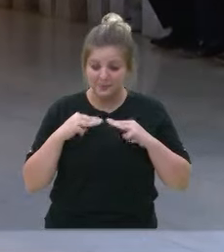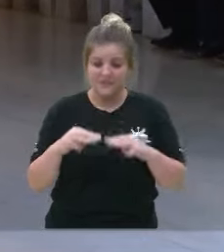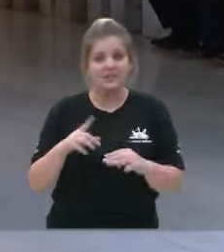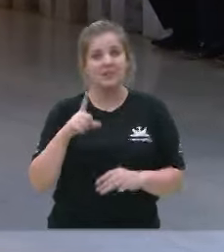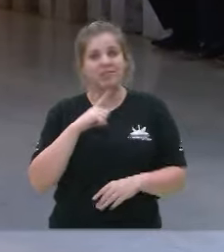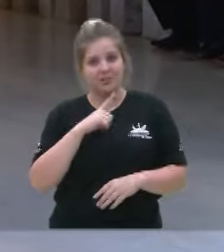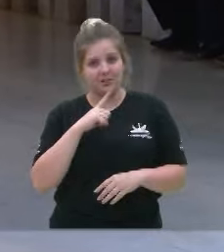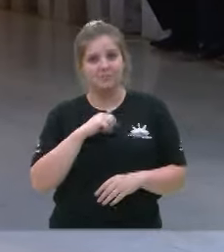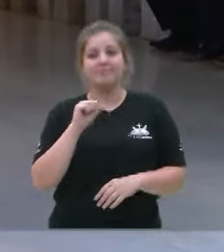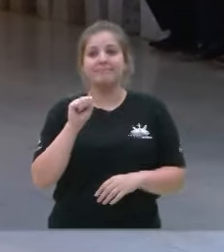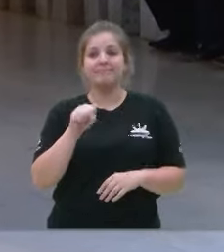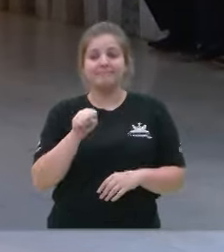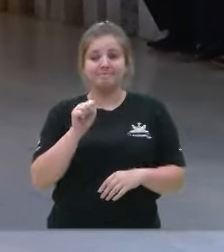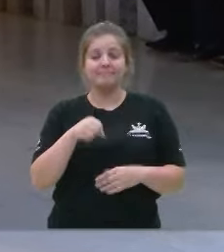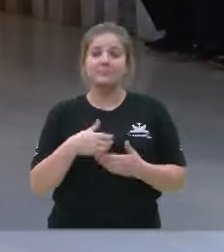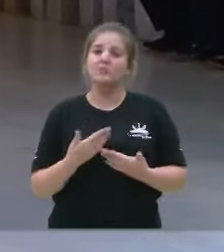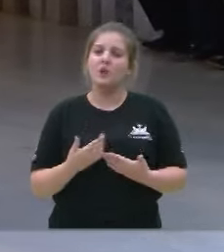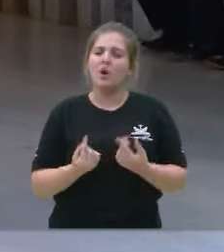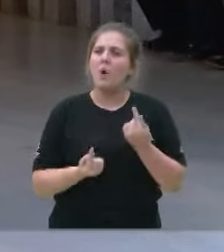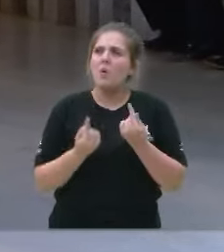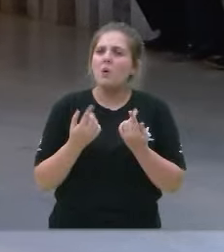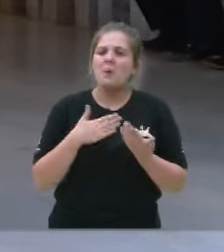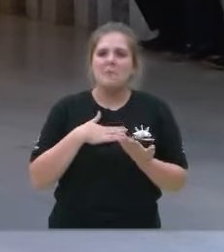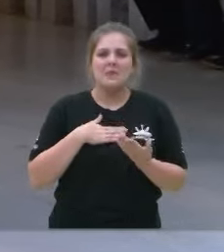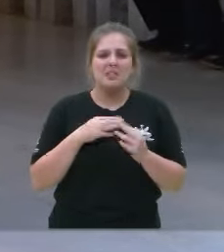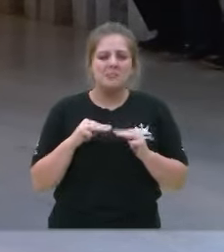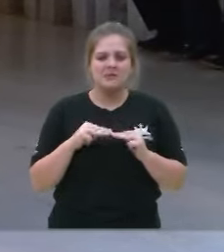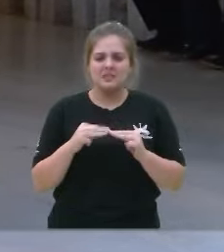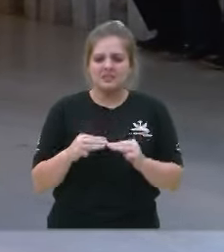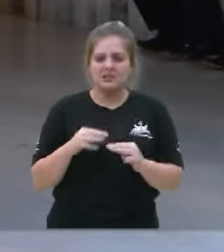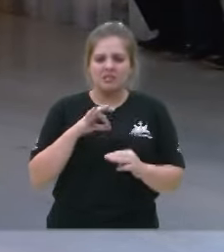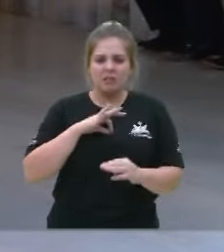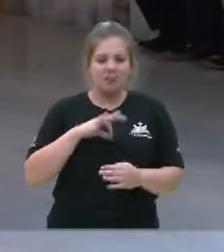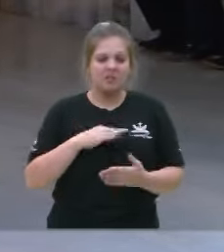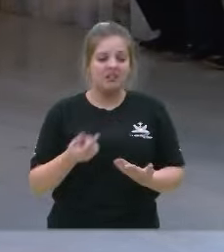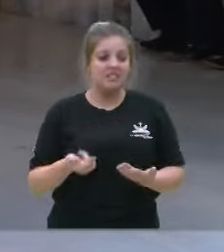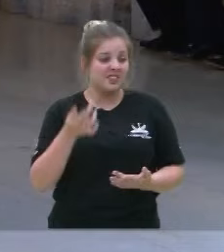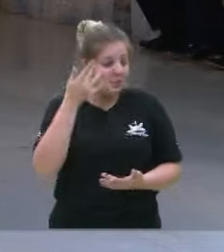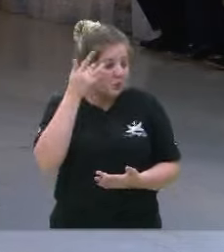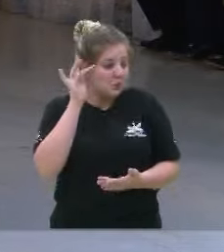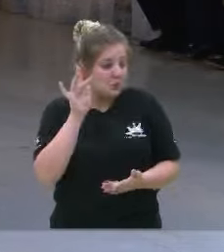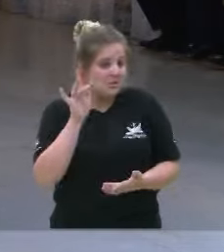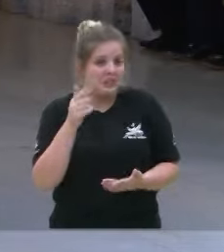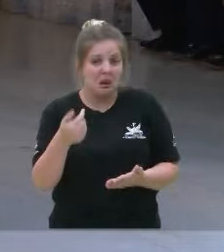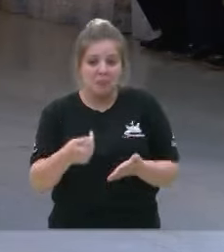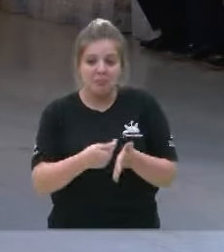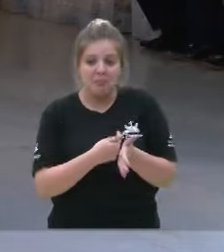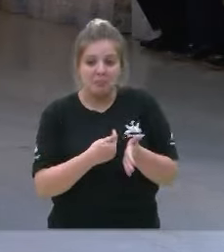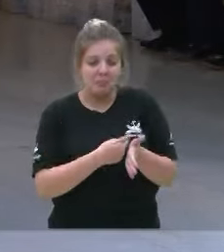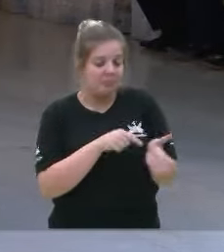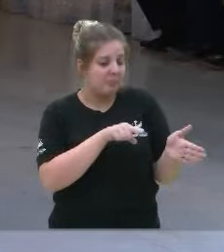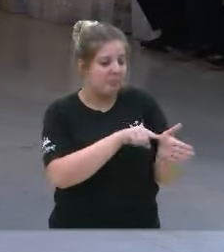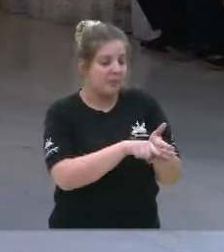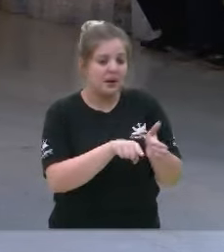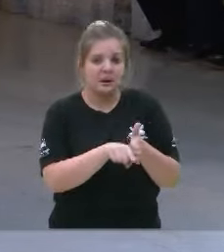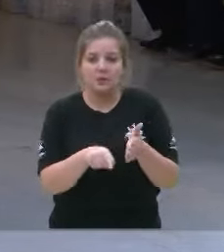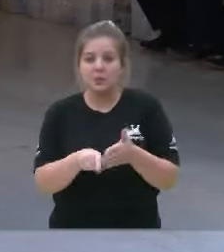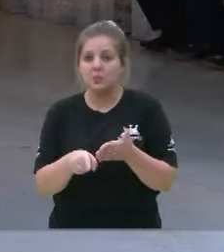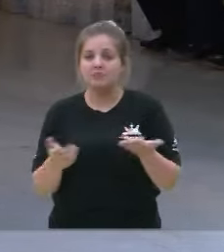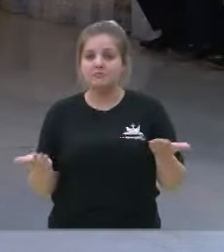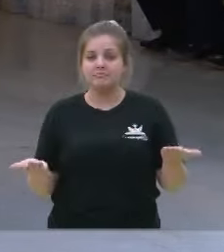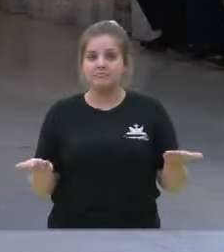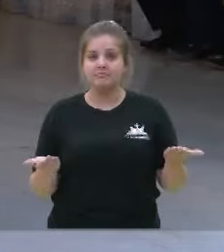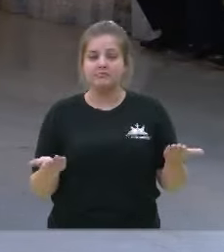missão qual é a minha missão Padre talvez você até se pergunte a sua